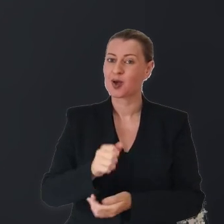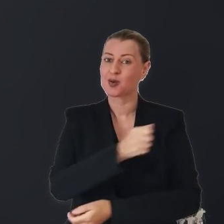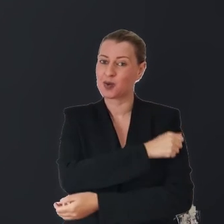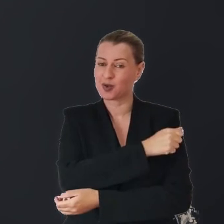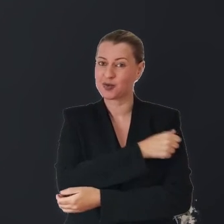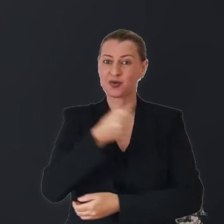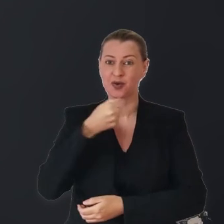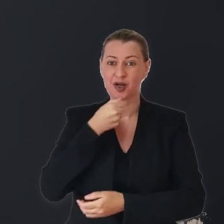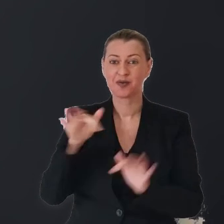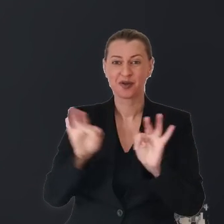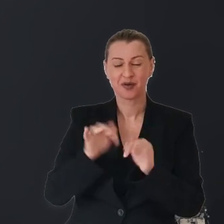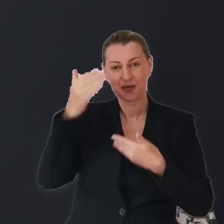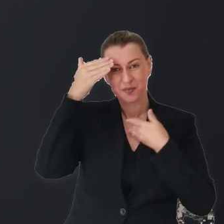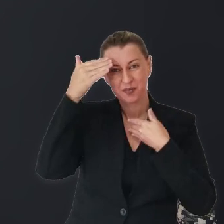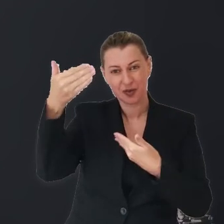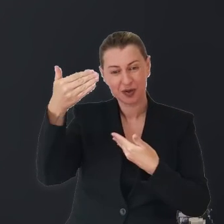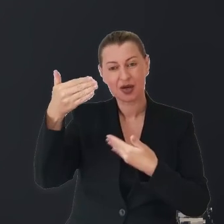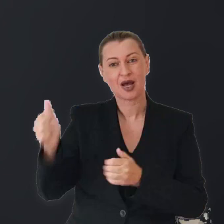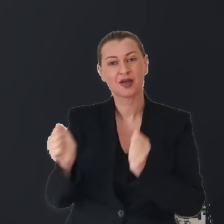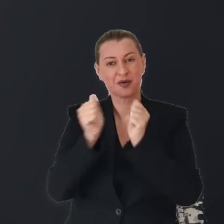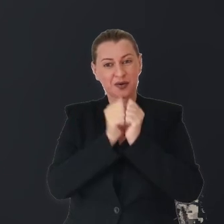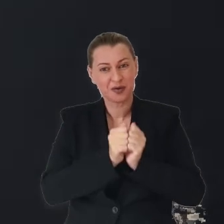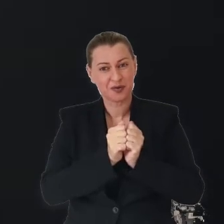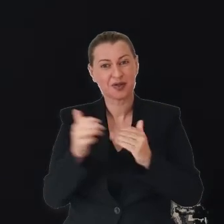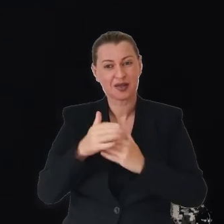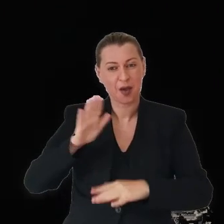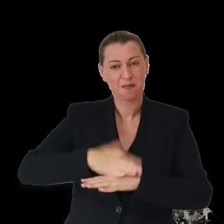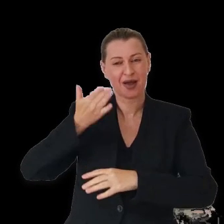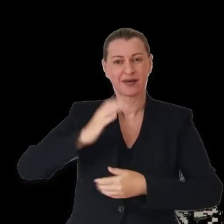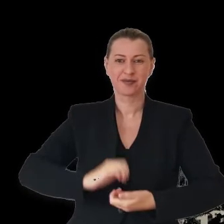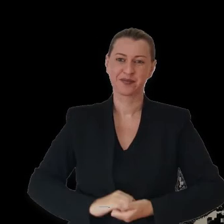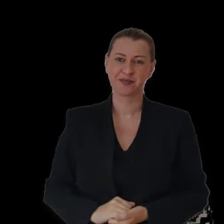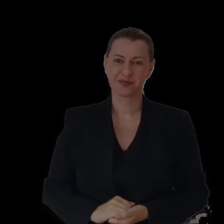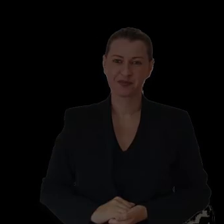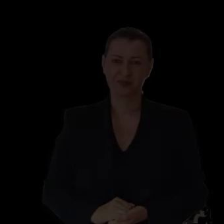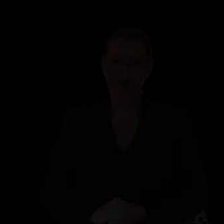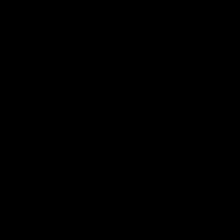da Universidade Fevale. Muito obrigado pela sua companhia e até mais.